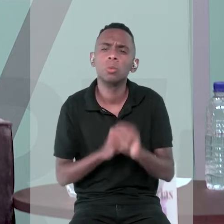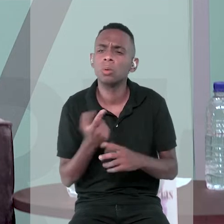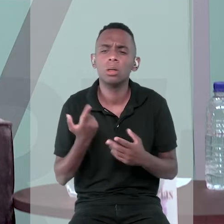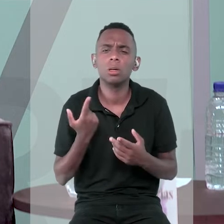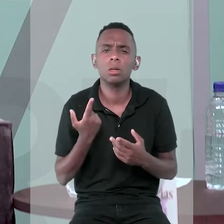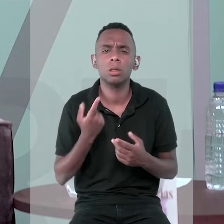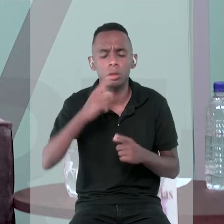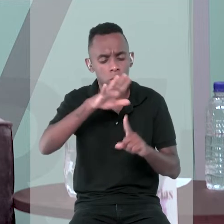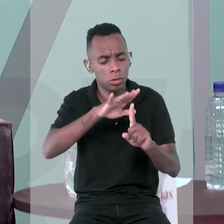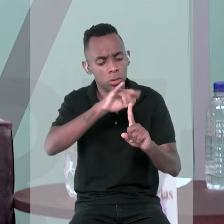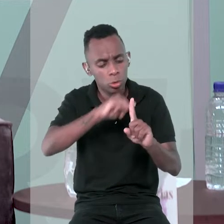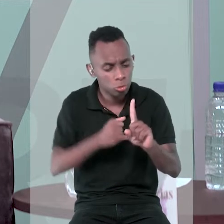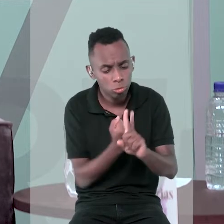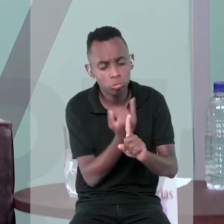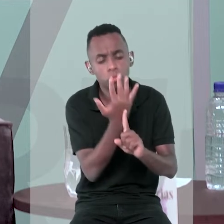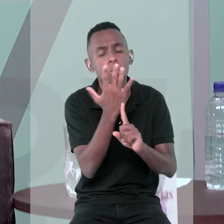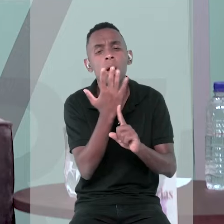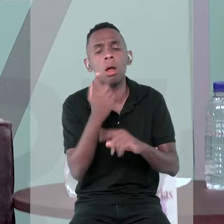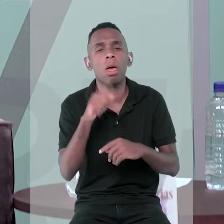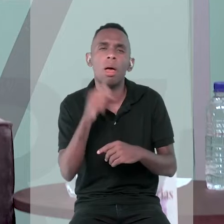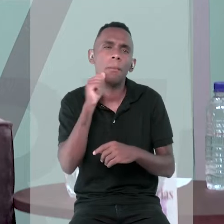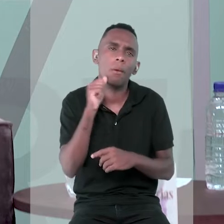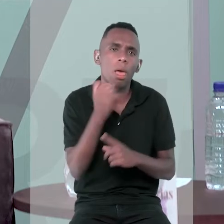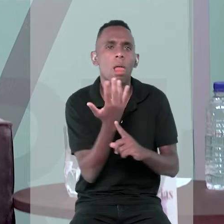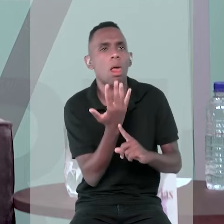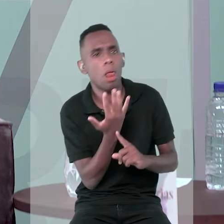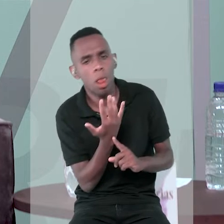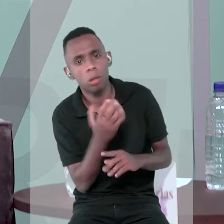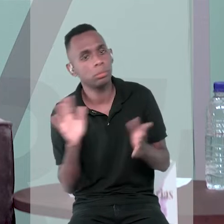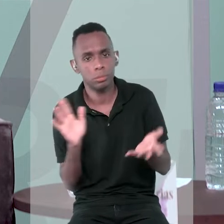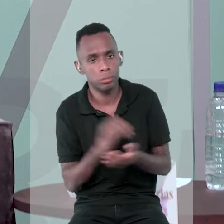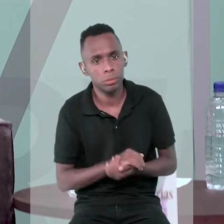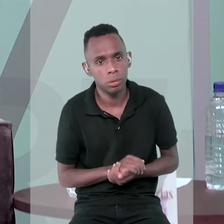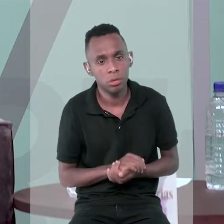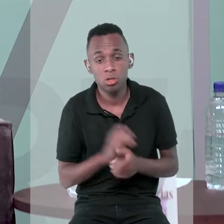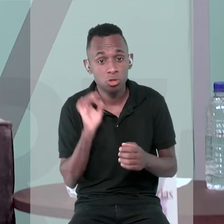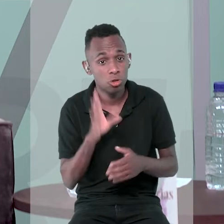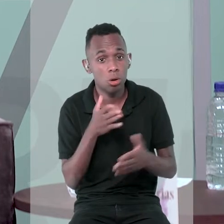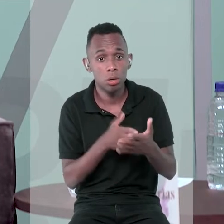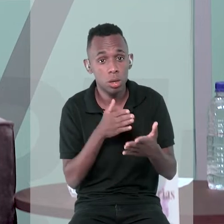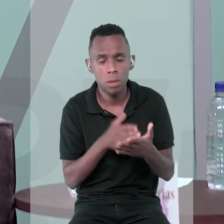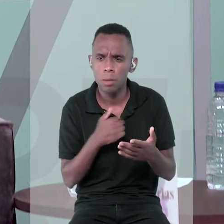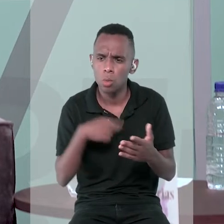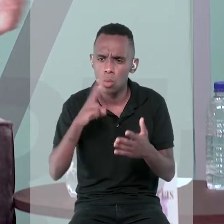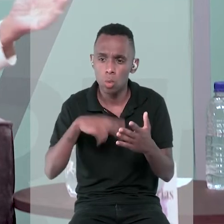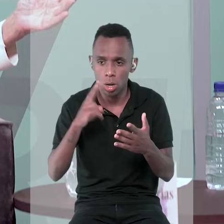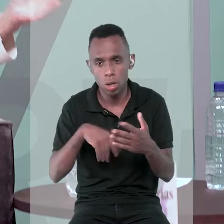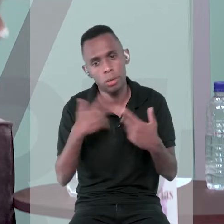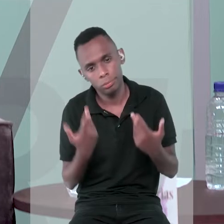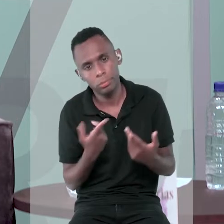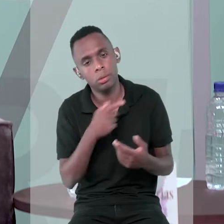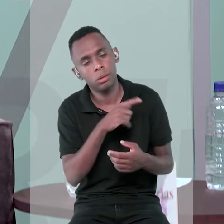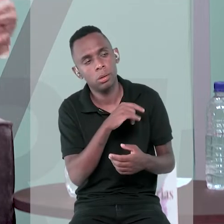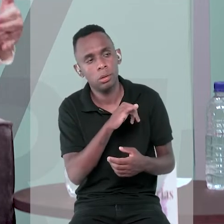de Joana d'Arc? Todo mundo fala que amou na fogueira, né? Não passa muito disso. E eu fui ler, apesar da